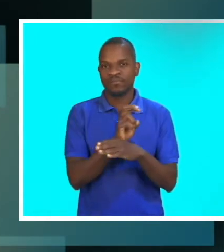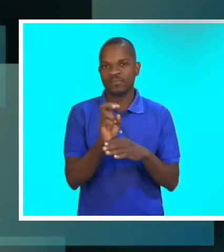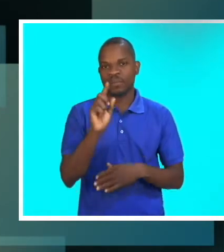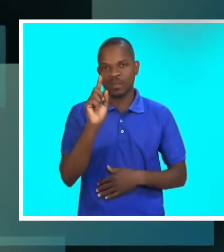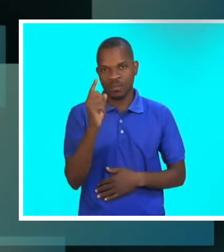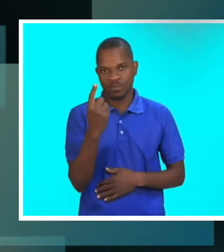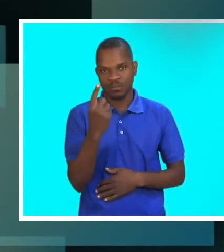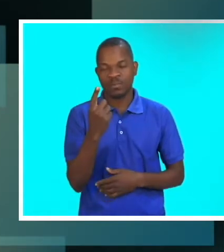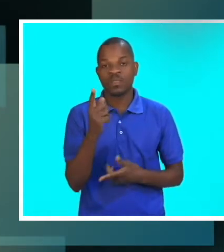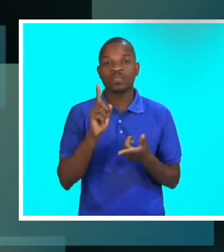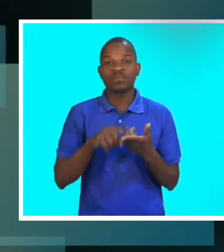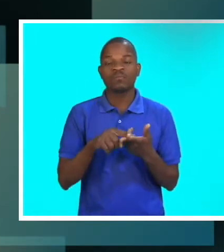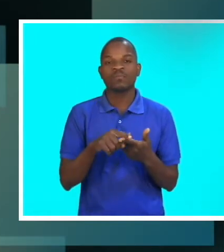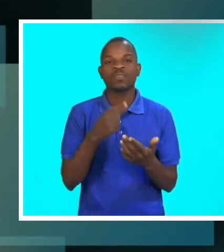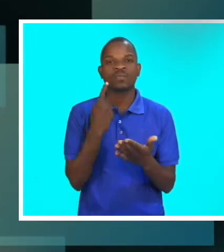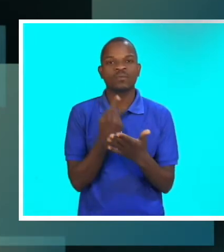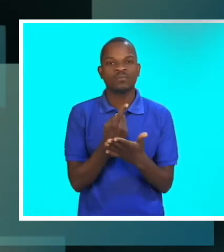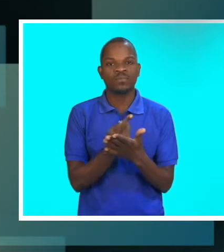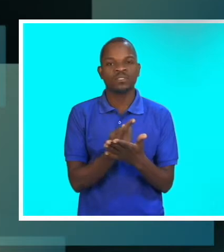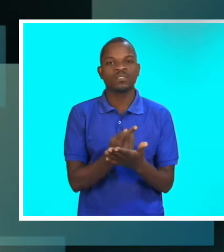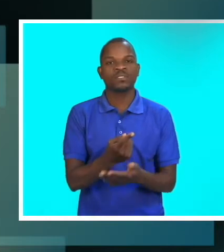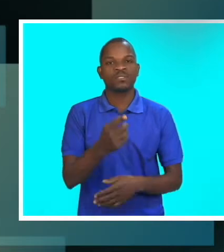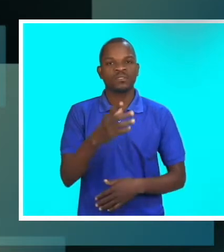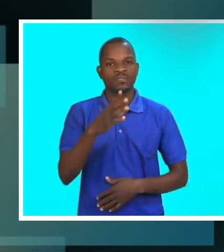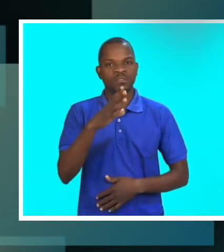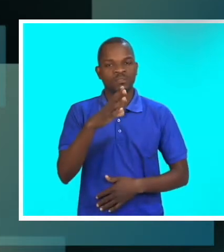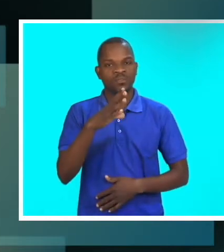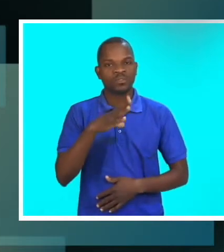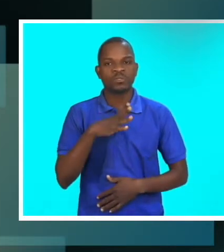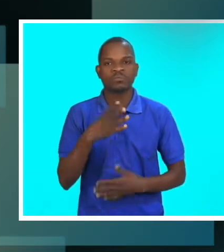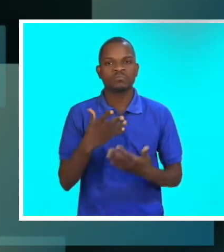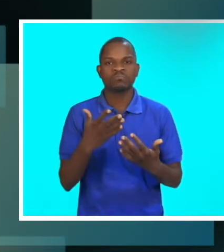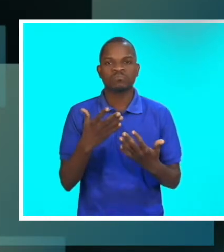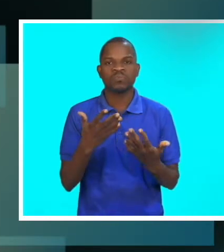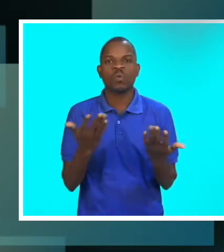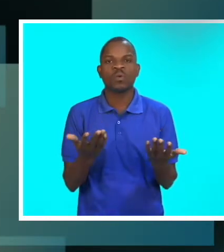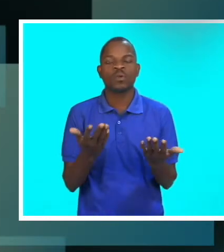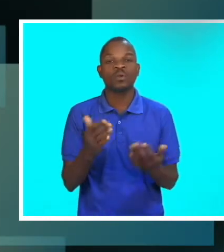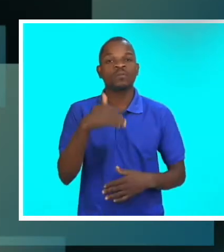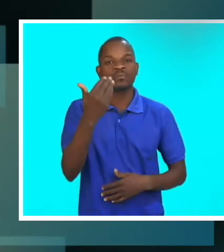tb em wo coisa que falei a promoção